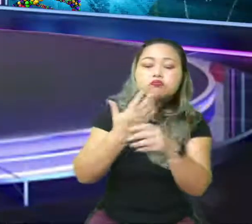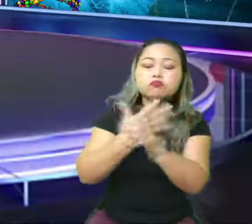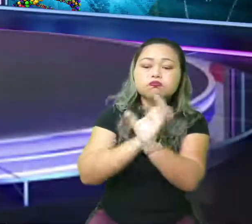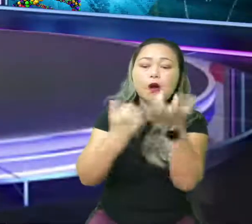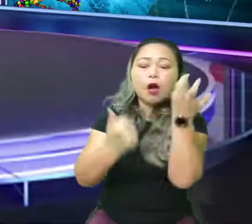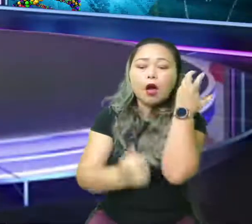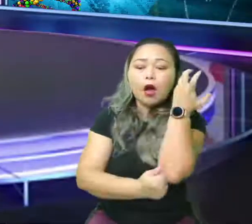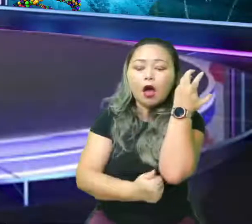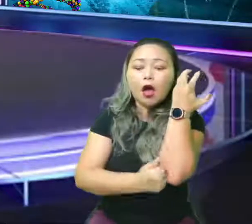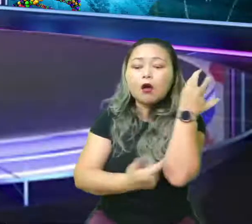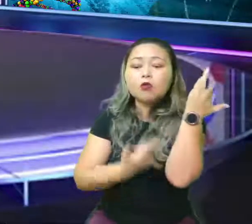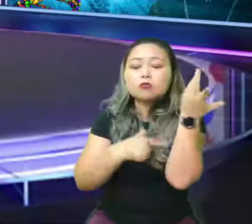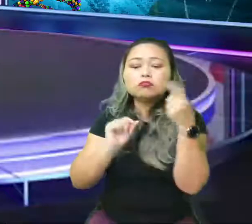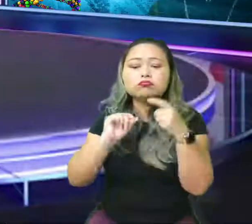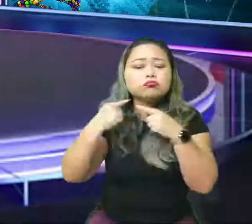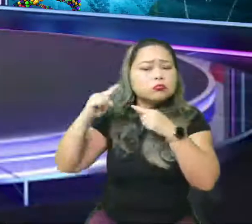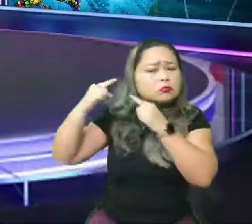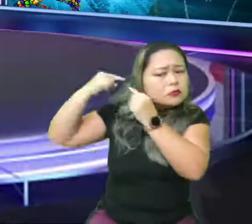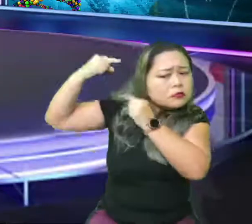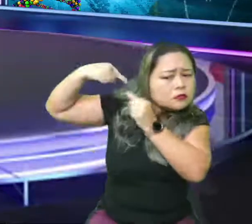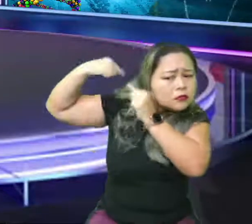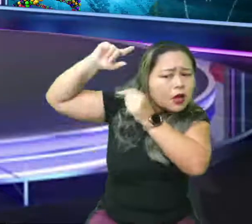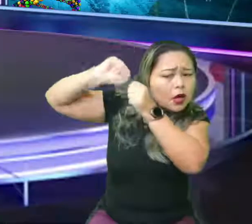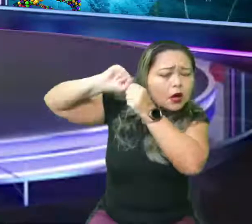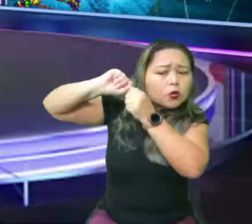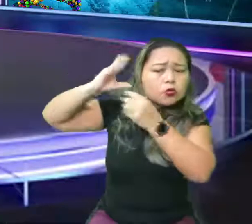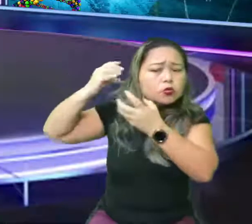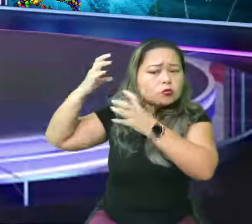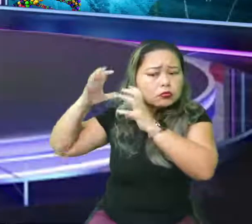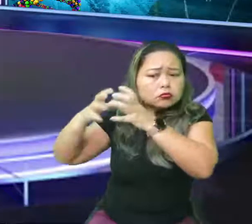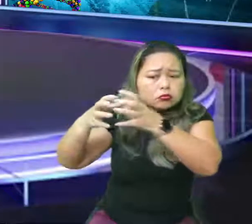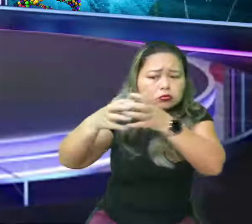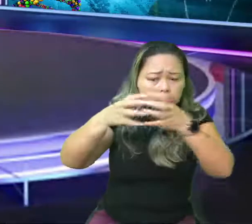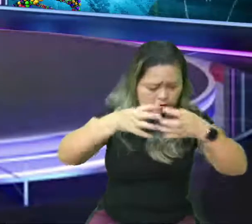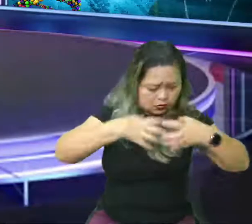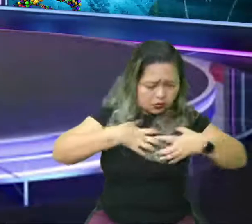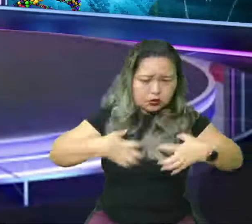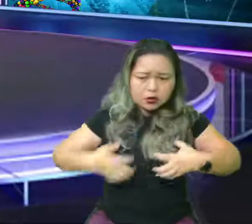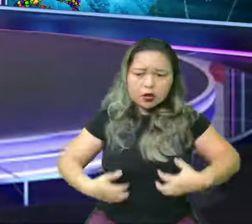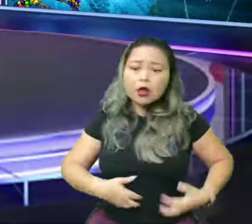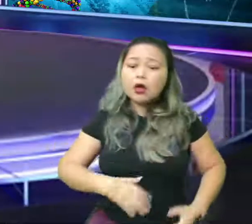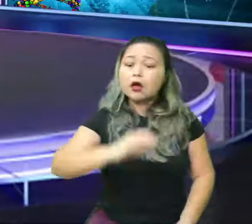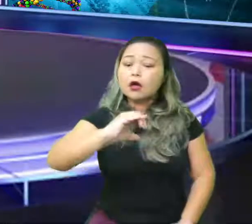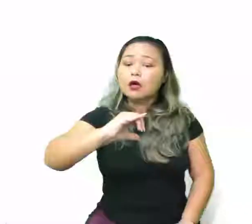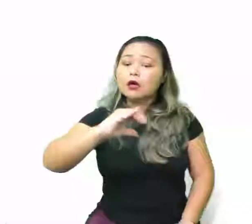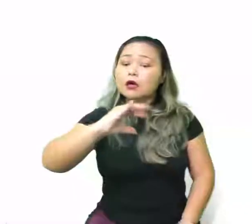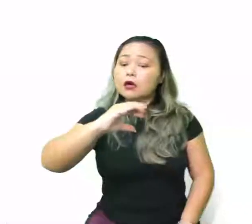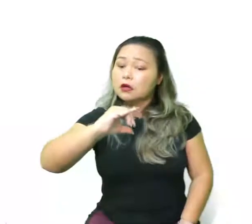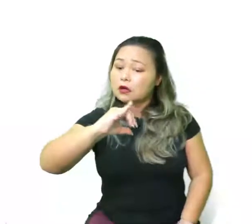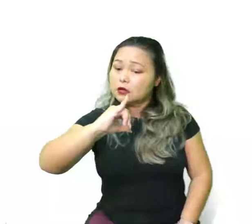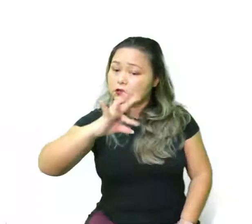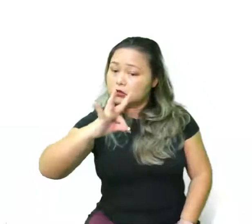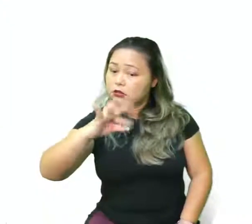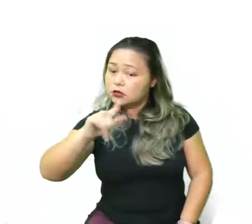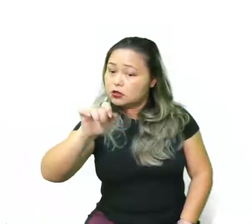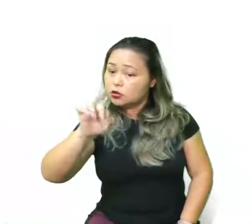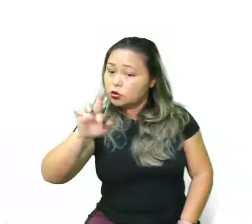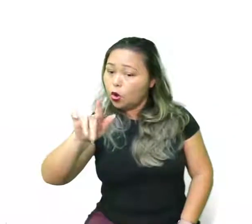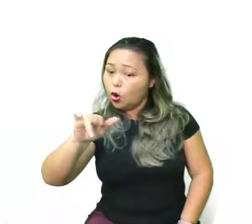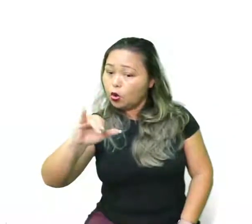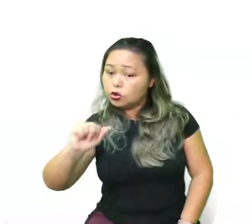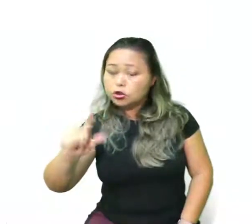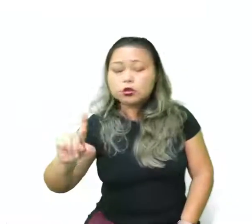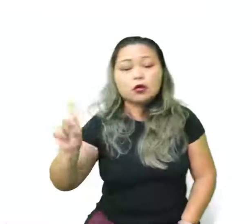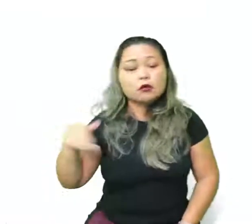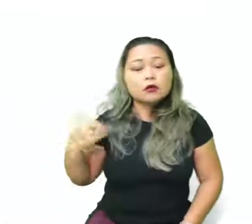que constitui o nosso organismo, tá? Em relação a tecido, vai ser estudado pela histologia. Vamos lá? E aí